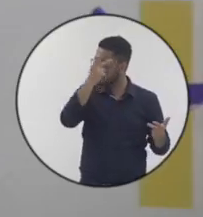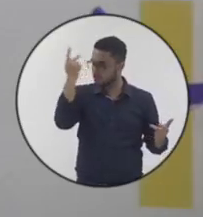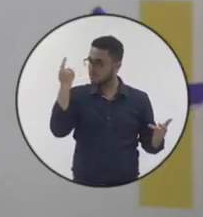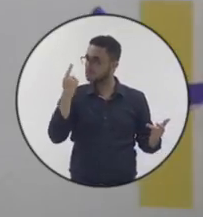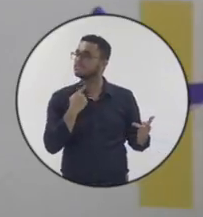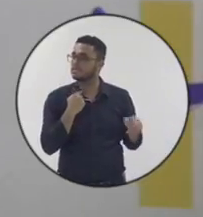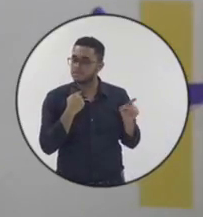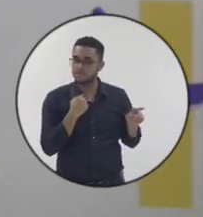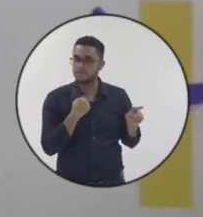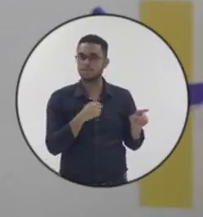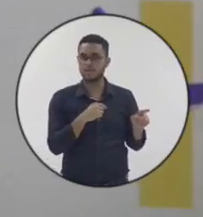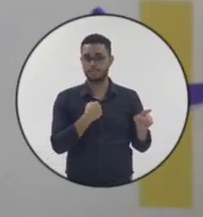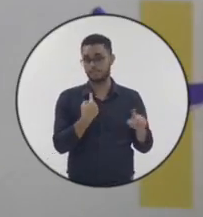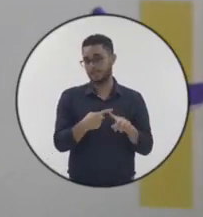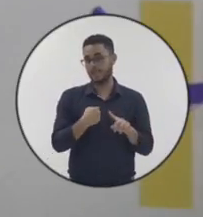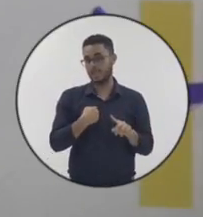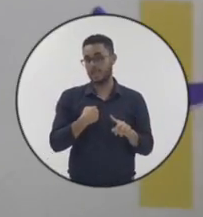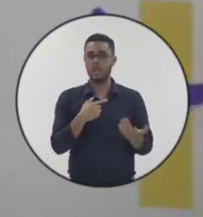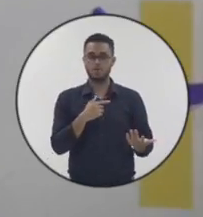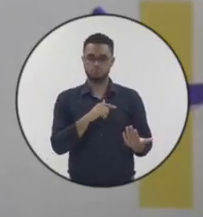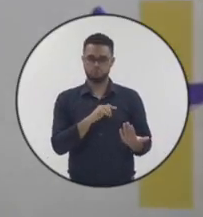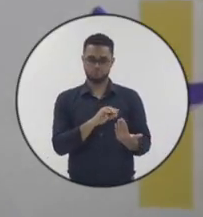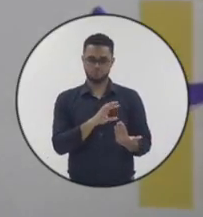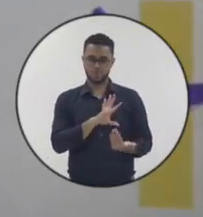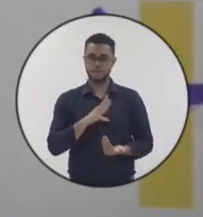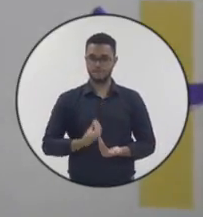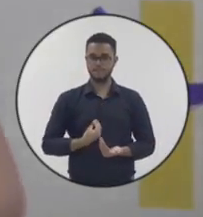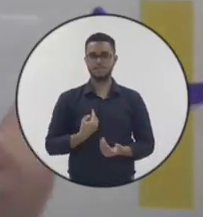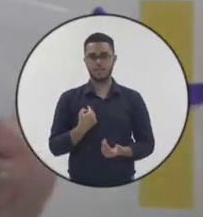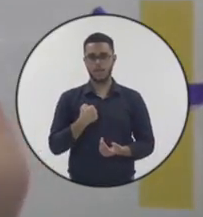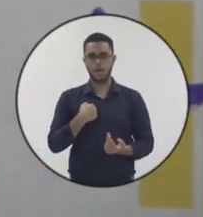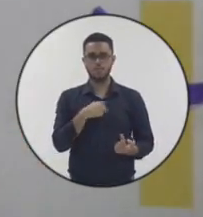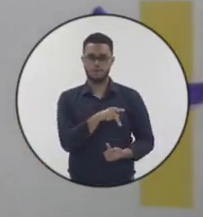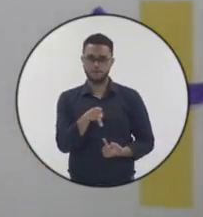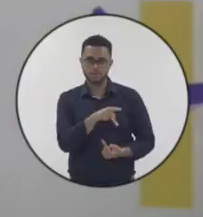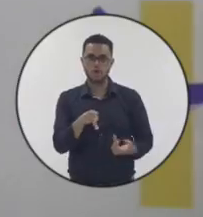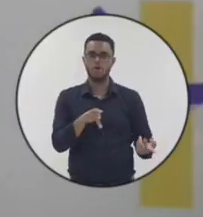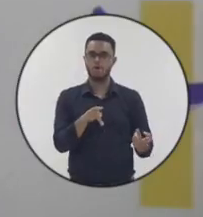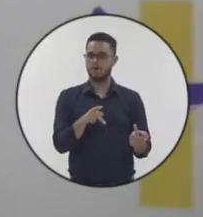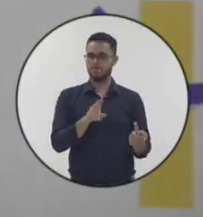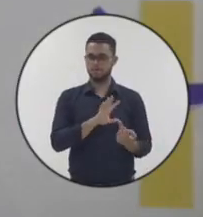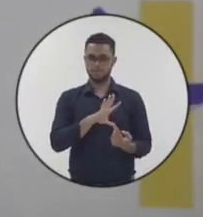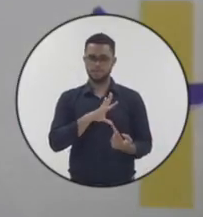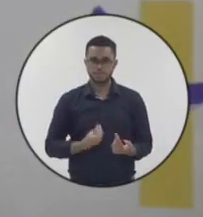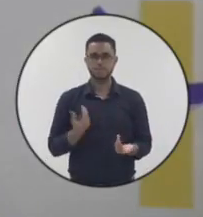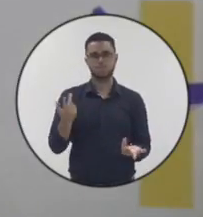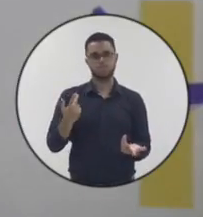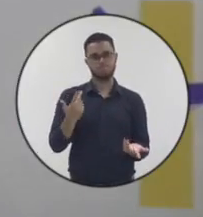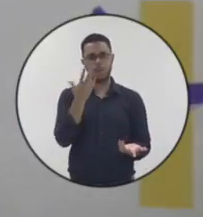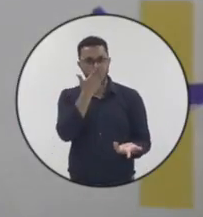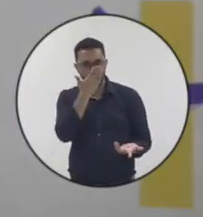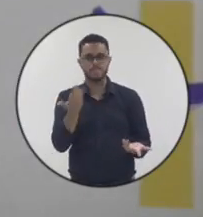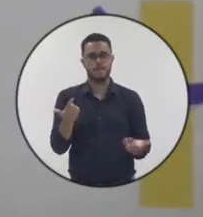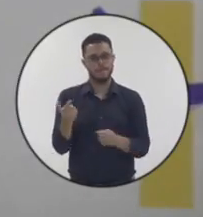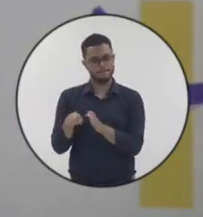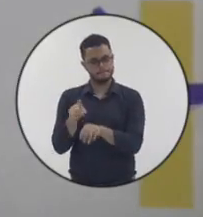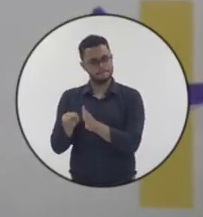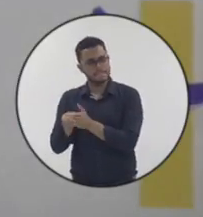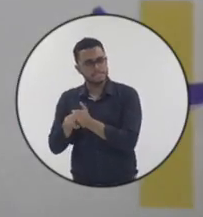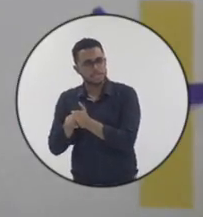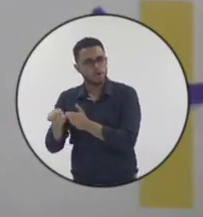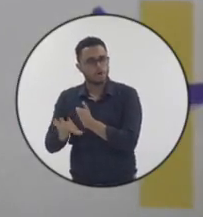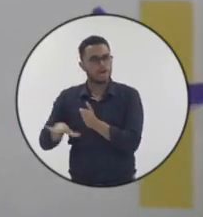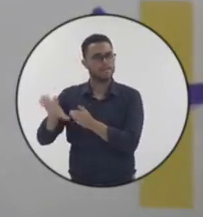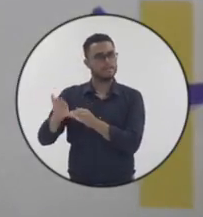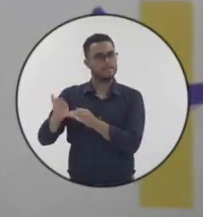travesti, porque eu sou travesti, professora, travesti, puta, pesquisadora da ciência, né, mas ter sobrevivido